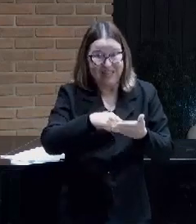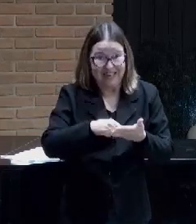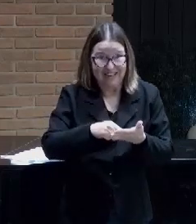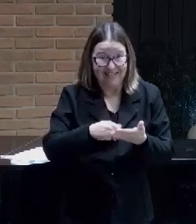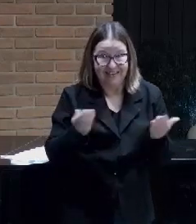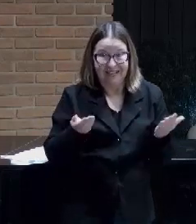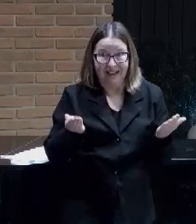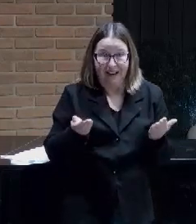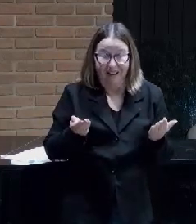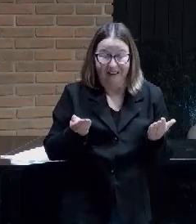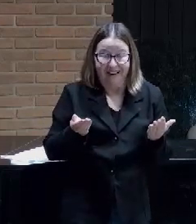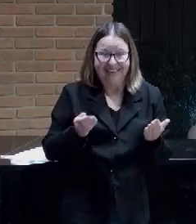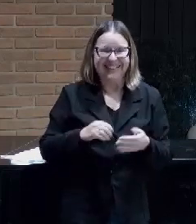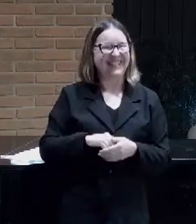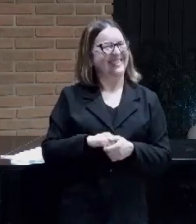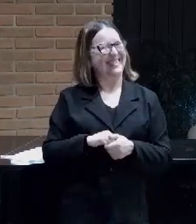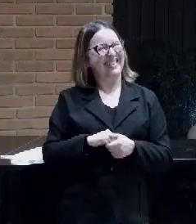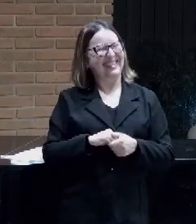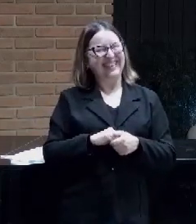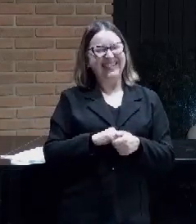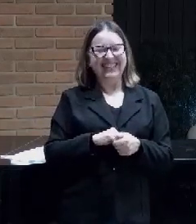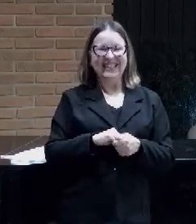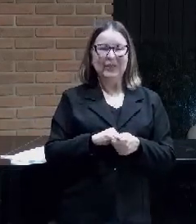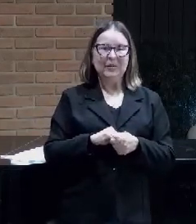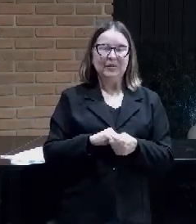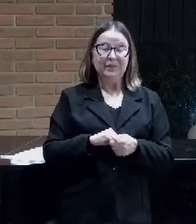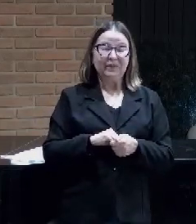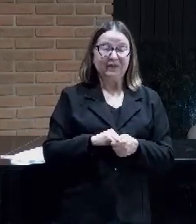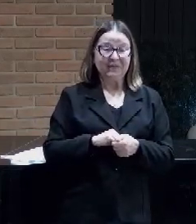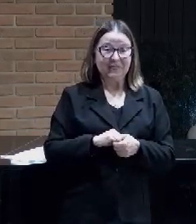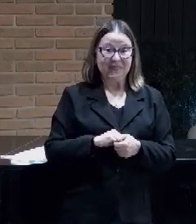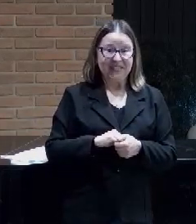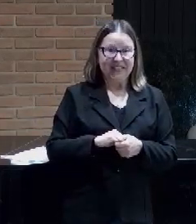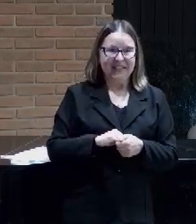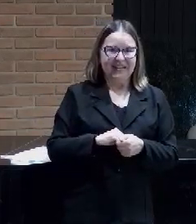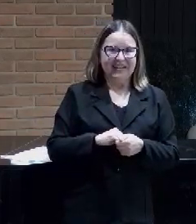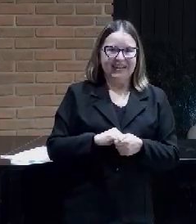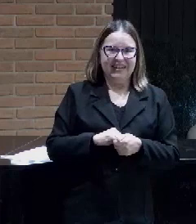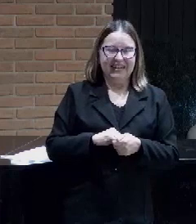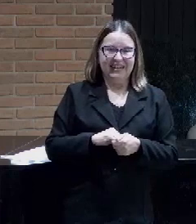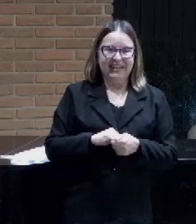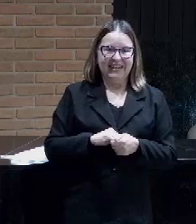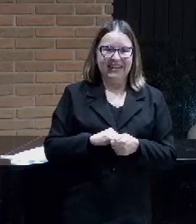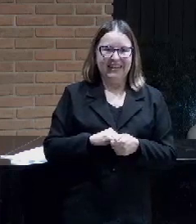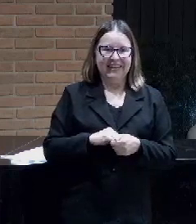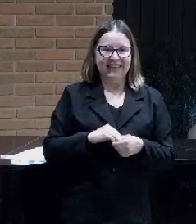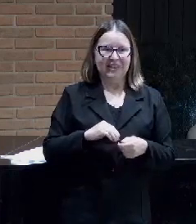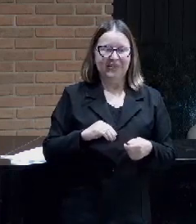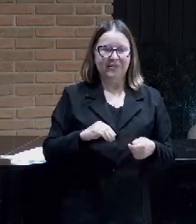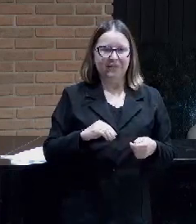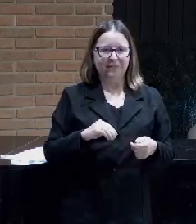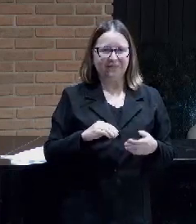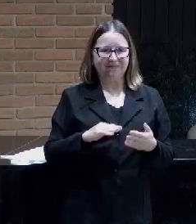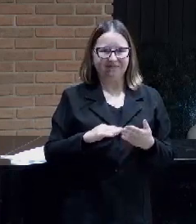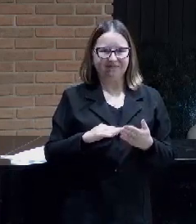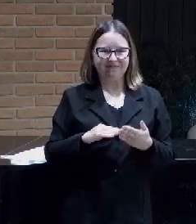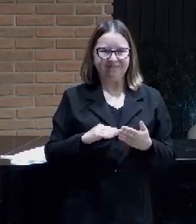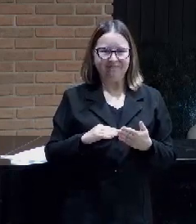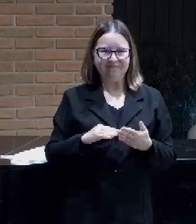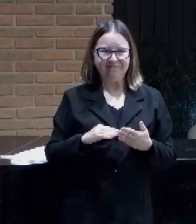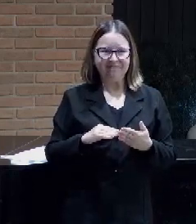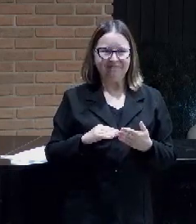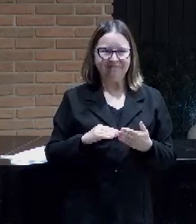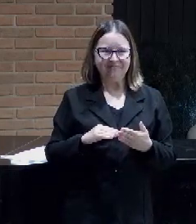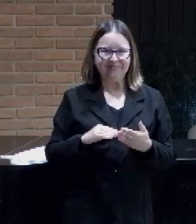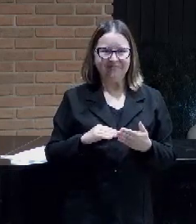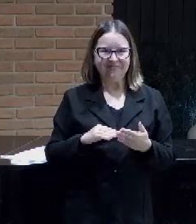Muitas justificativas podem ser dadas, tanto para poder, no caso, justificar Camões, quanto para poder culpá-lo, responsabilizá-lo por aquilo que ele fez e